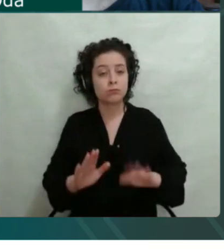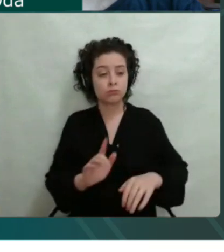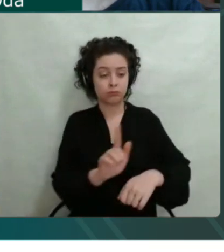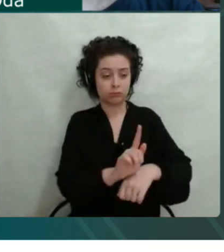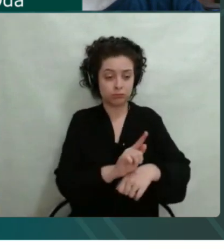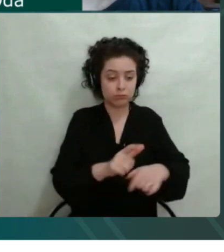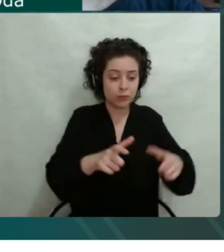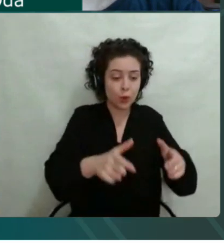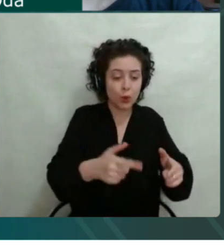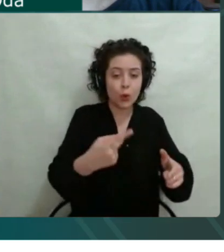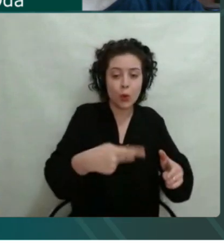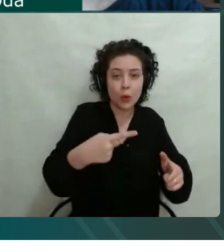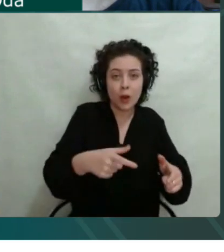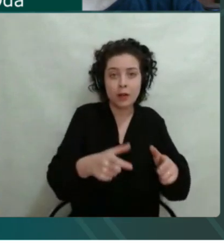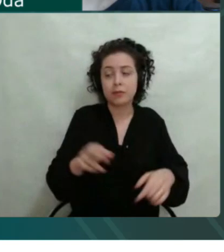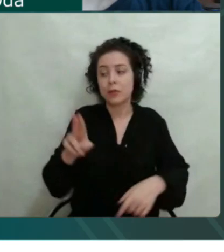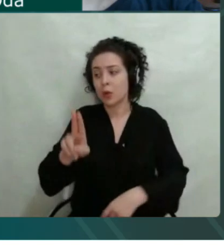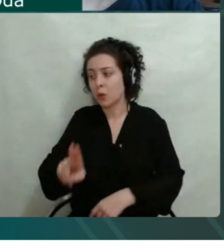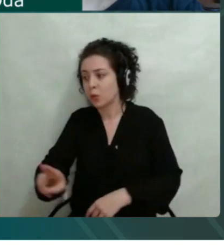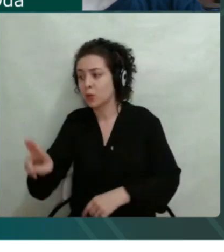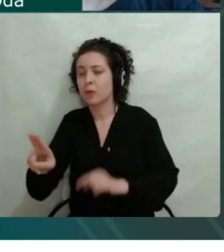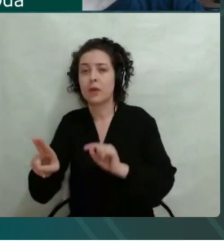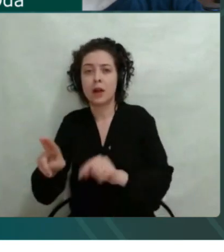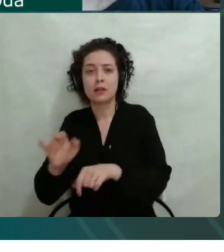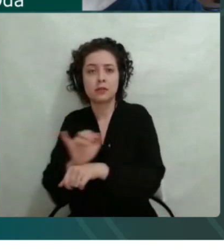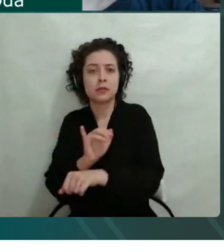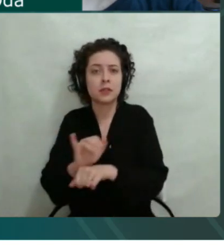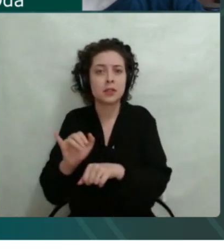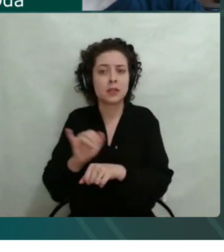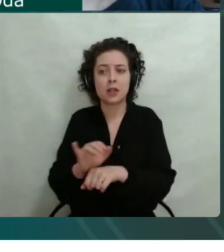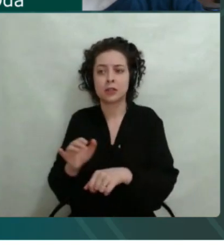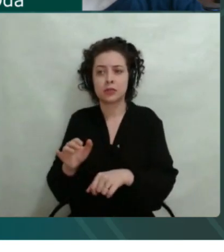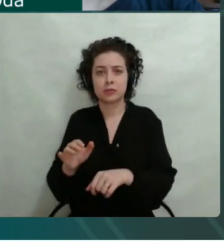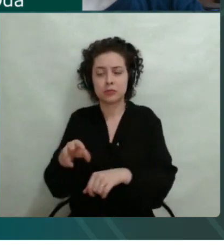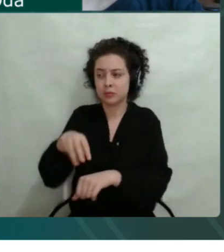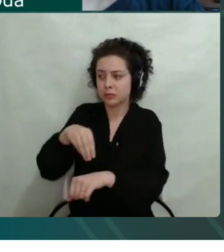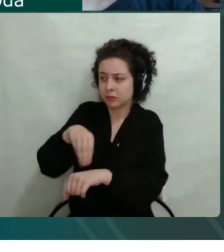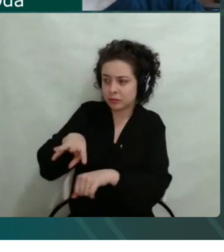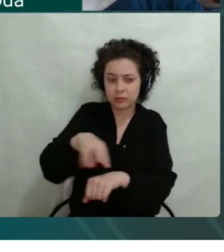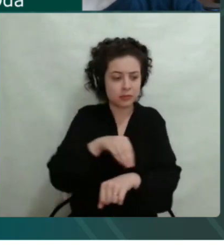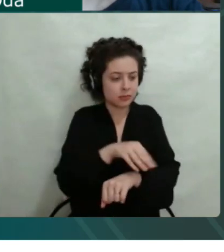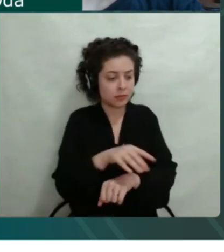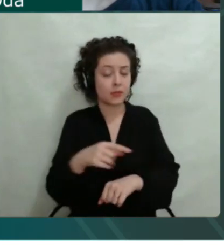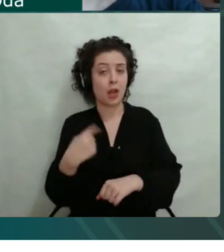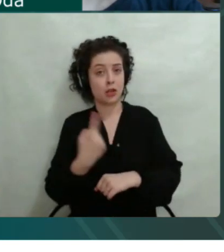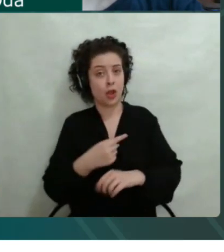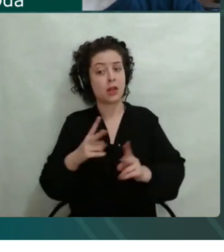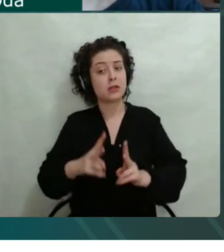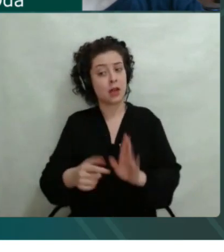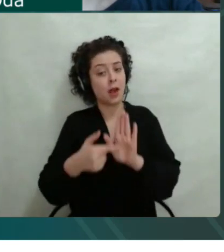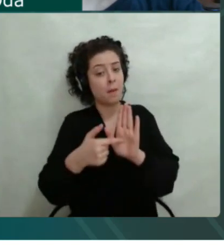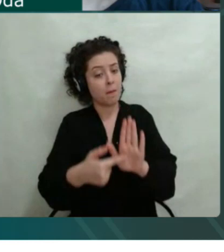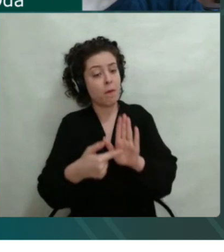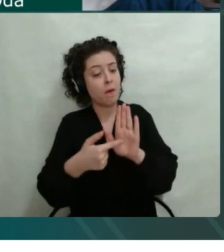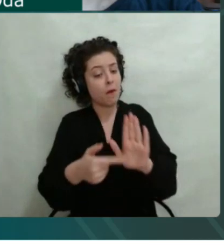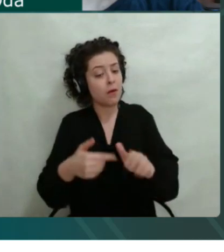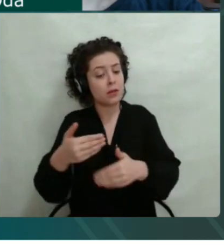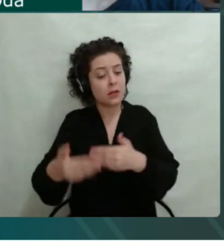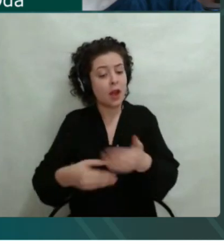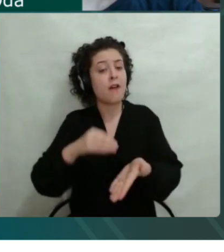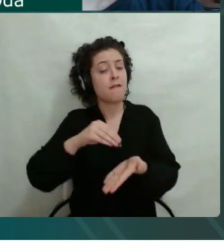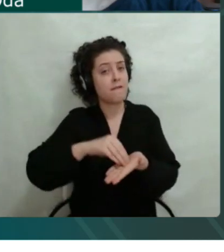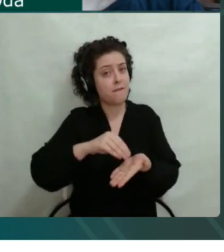via universidade, enfim, nós sempre apontamos o desfinanciamento,